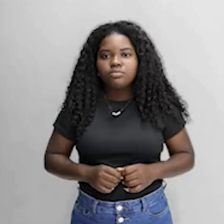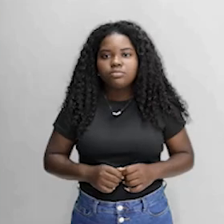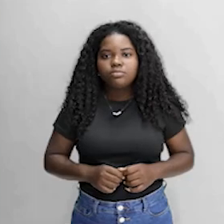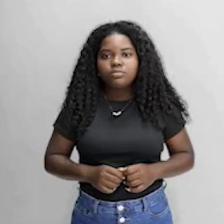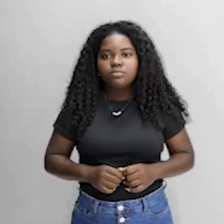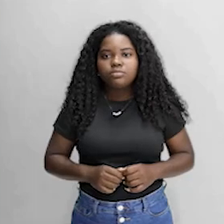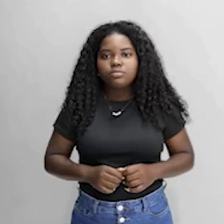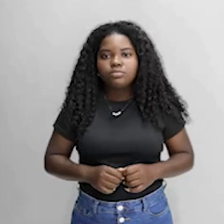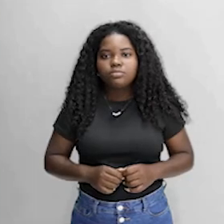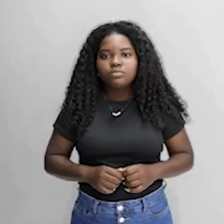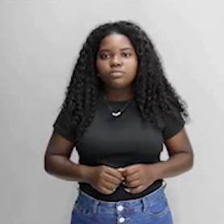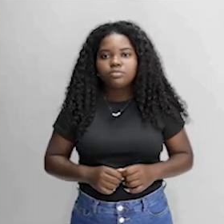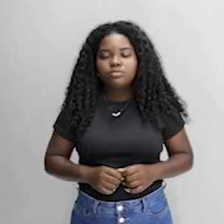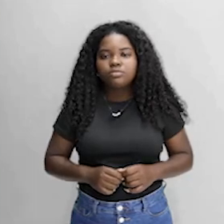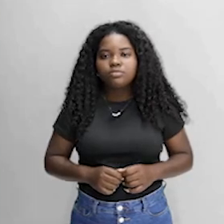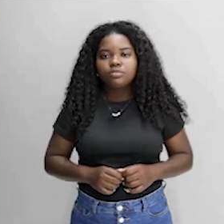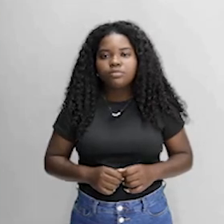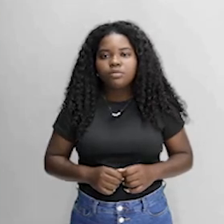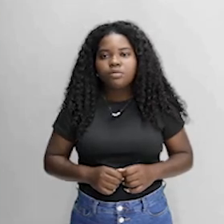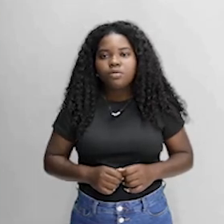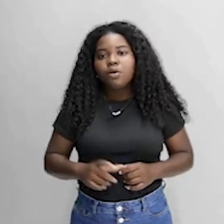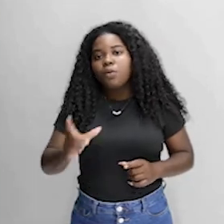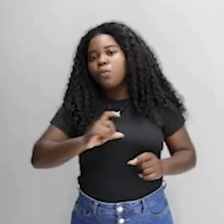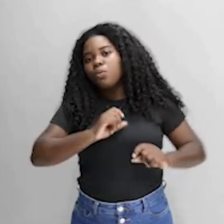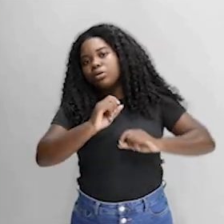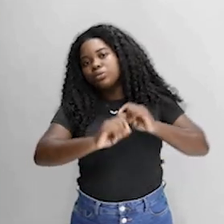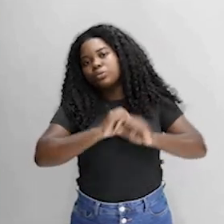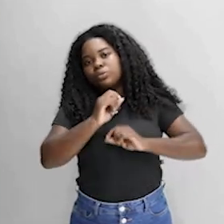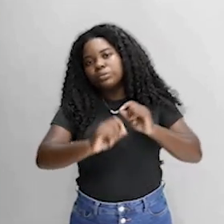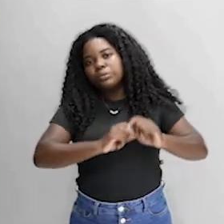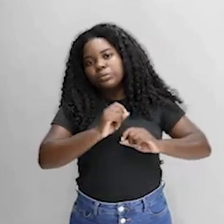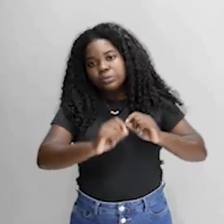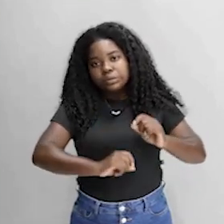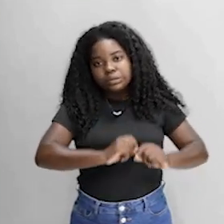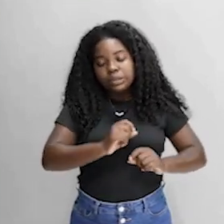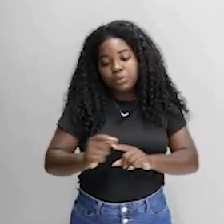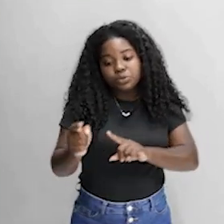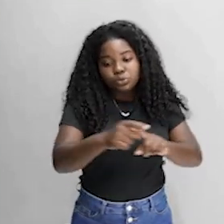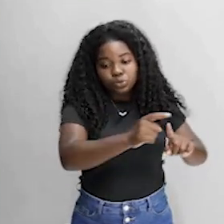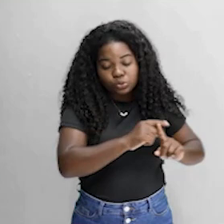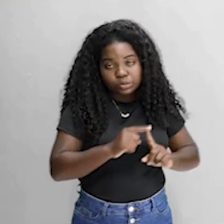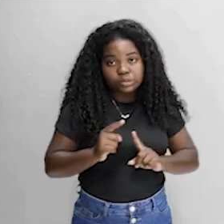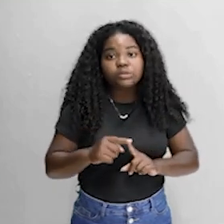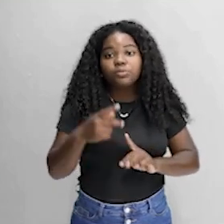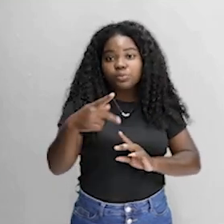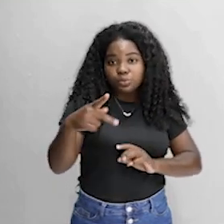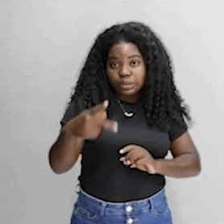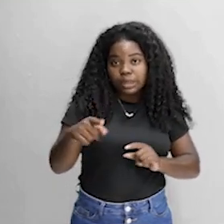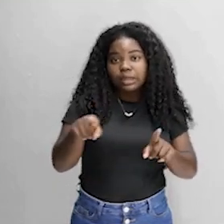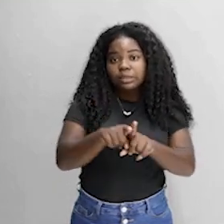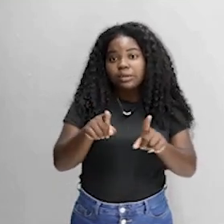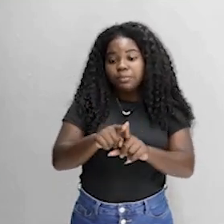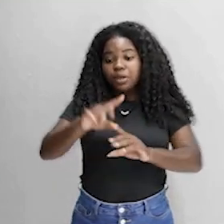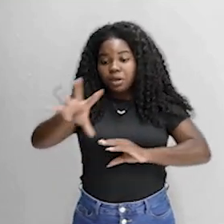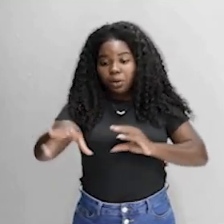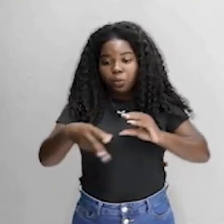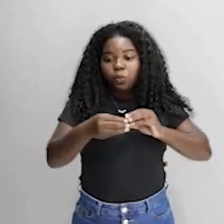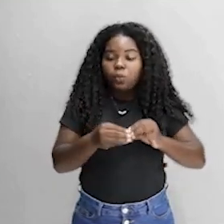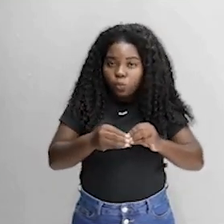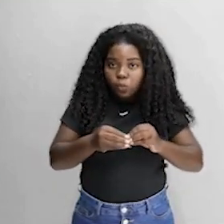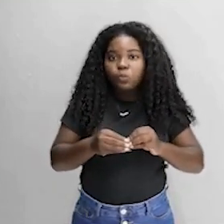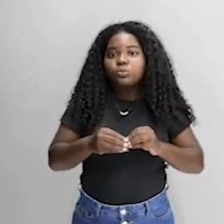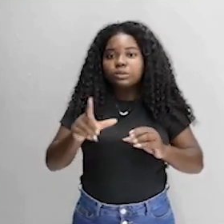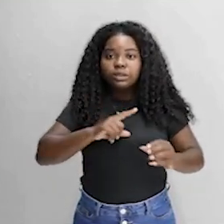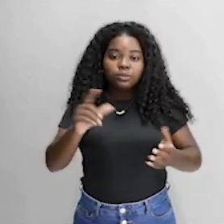Mas veja só, quando você vai tratar destas premissas e desta conclusão, nós temos